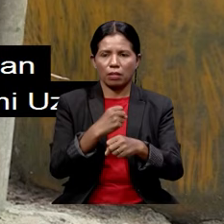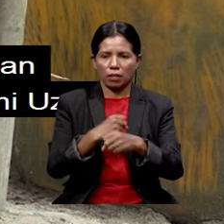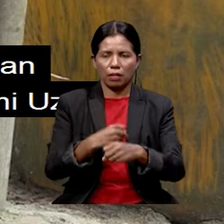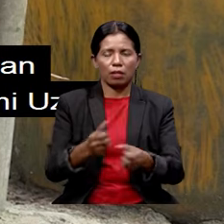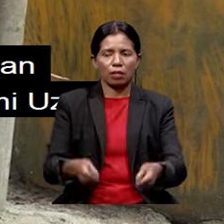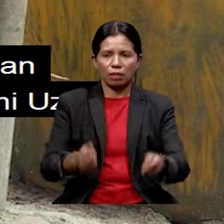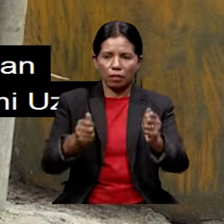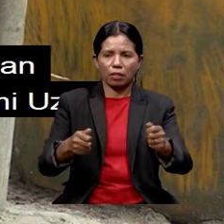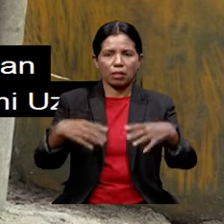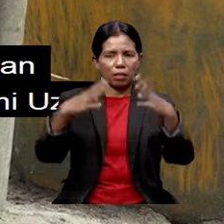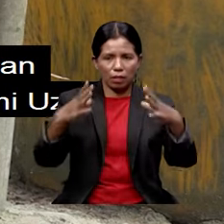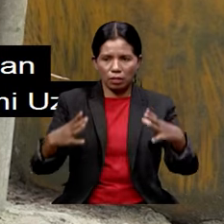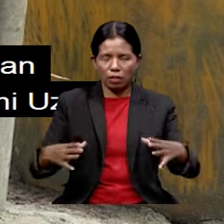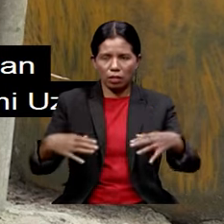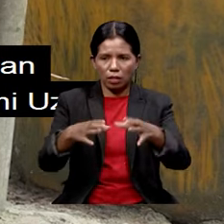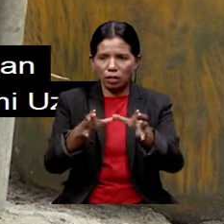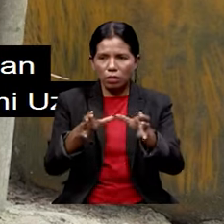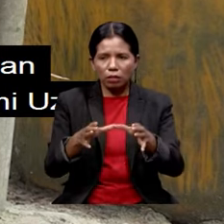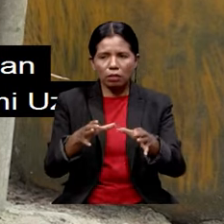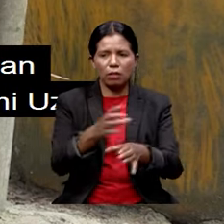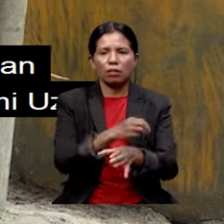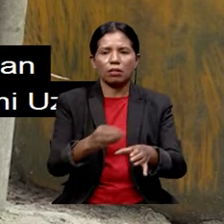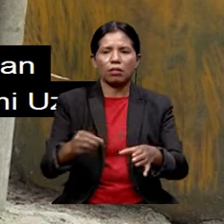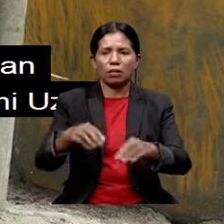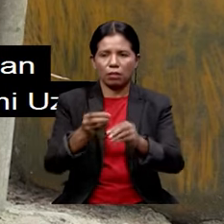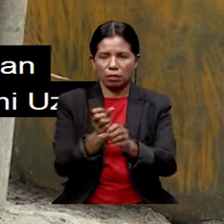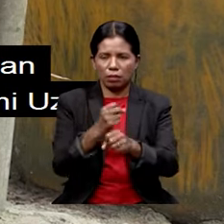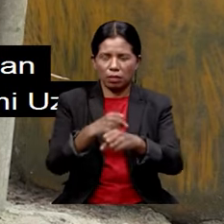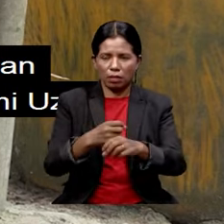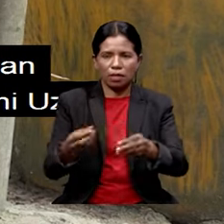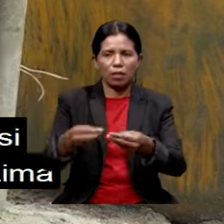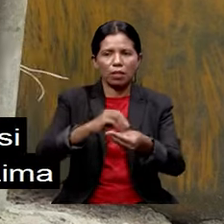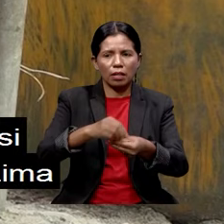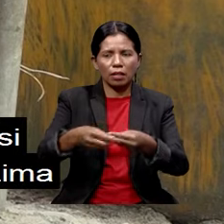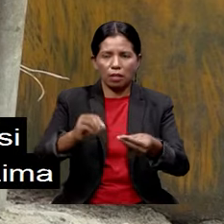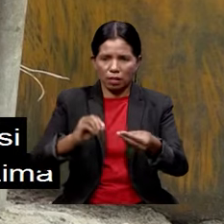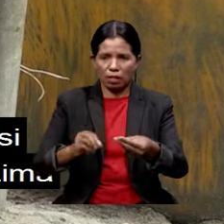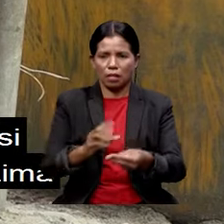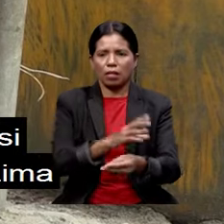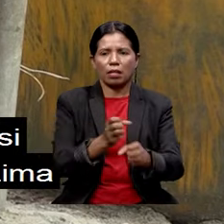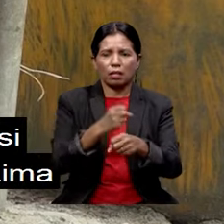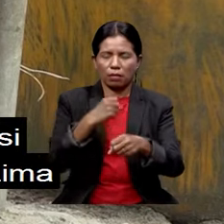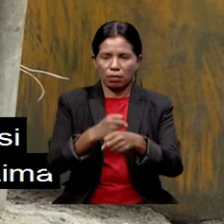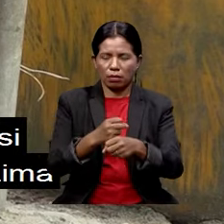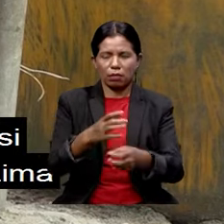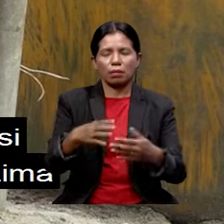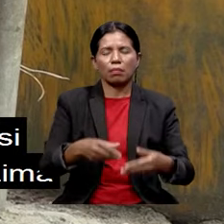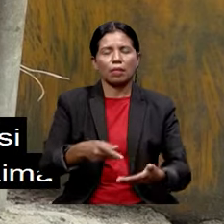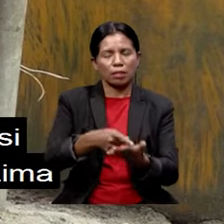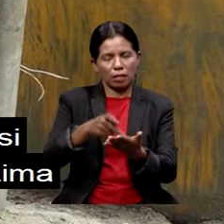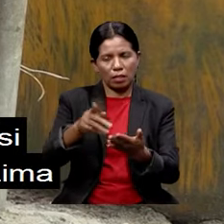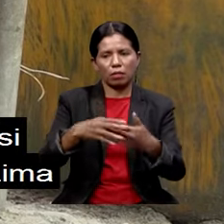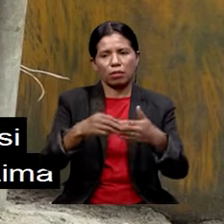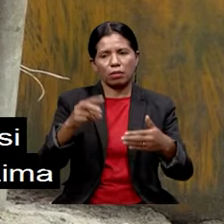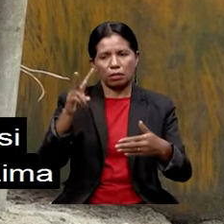in pura marta pule nata pule akata pule nata tina tin tin salin ene e bane nene a ukani dolar